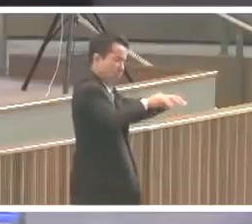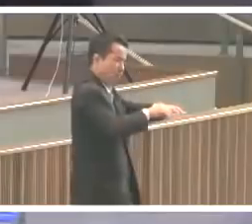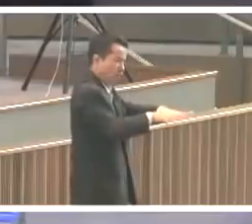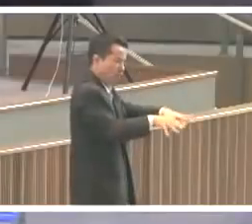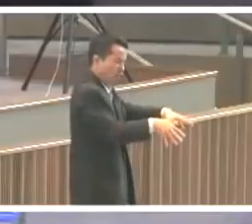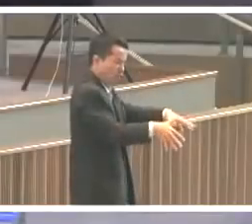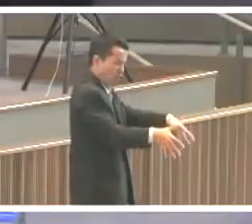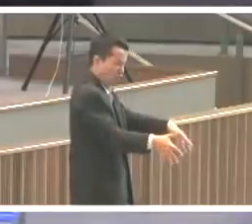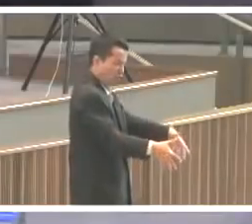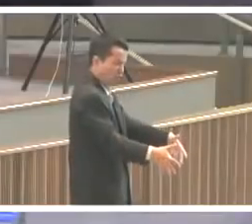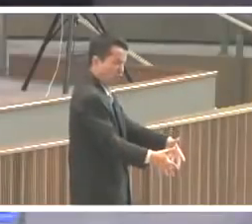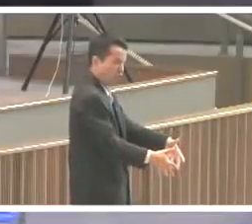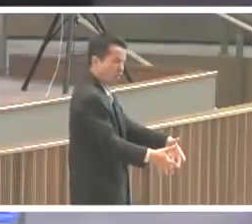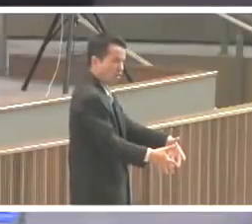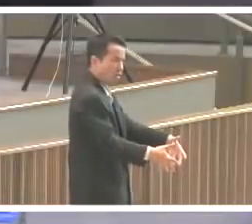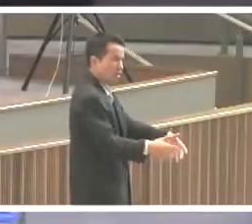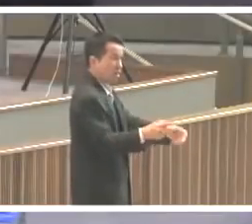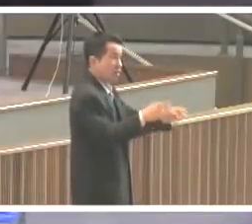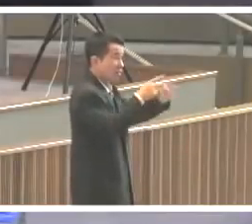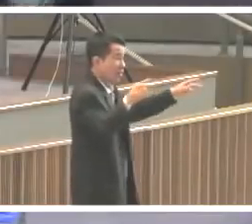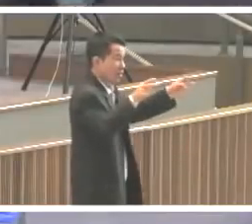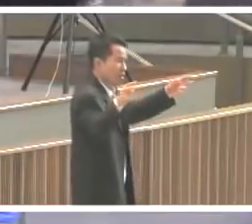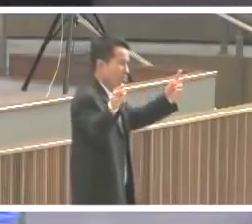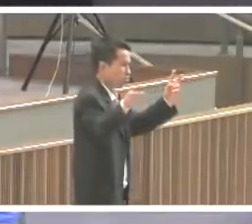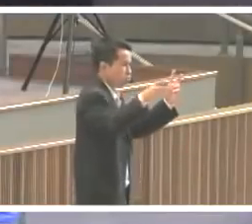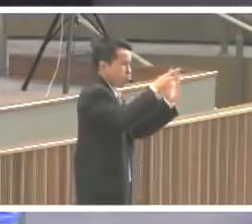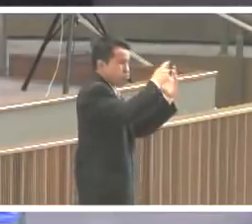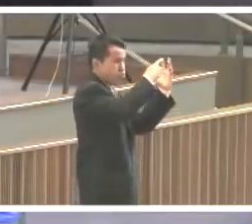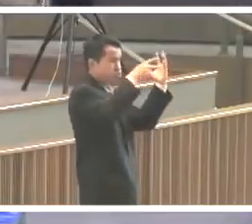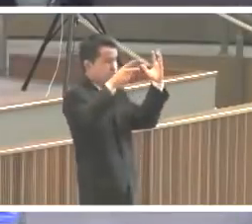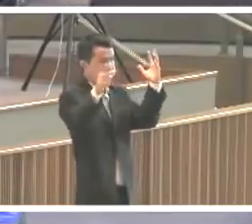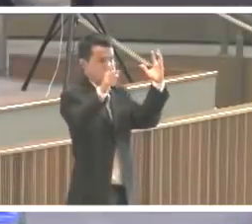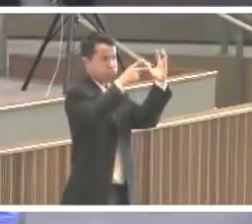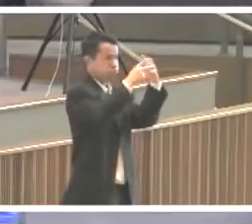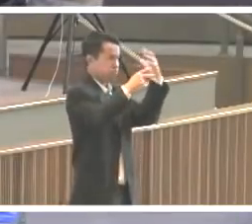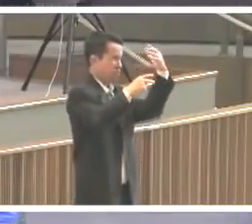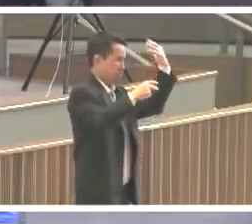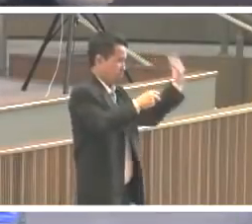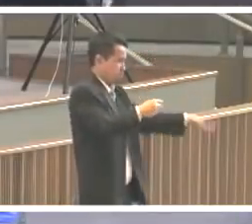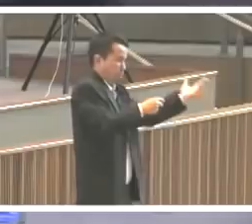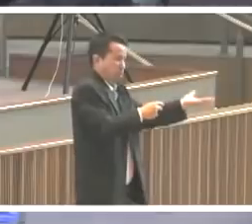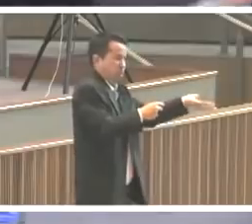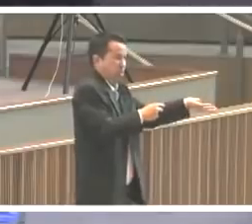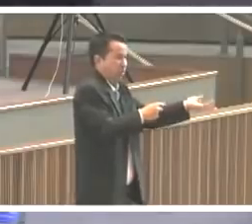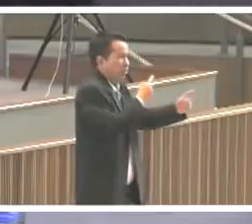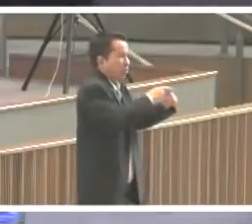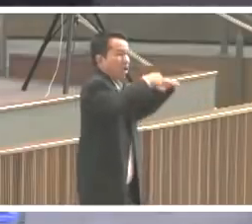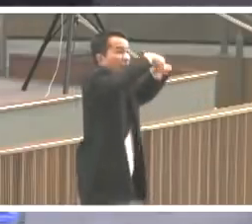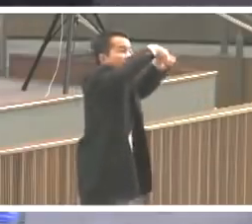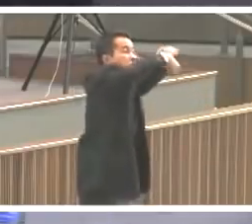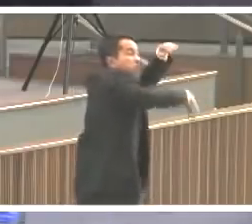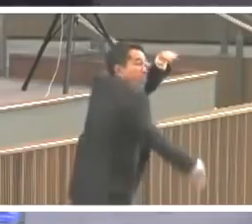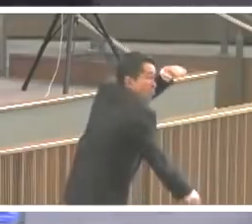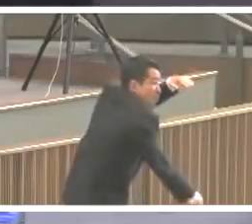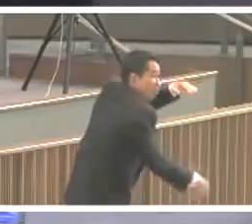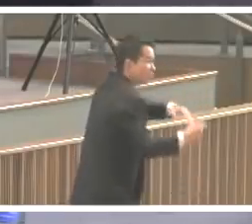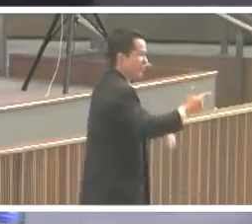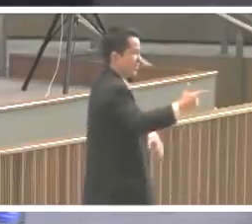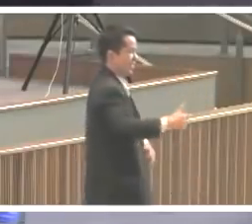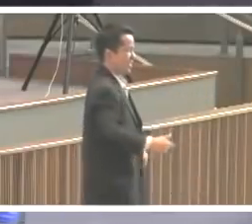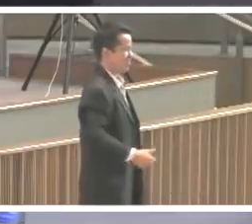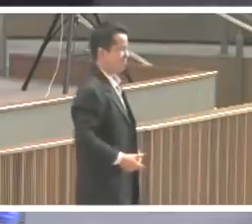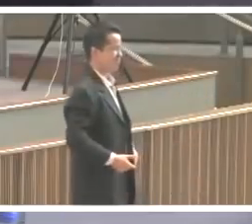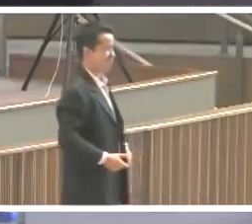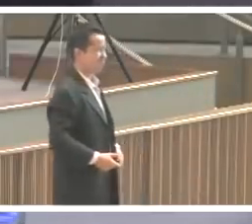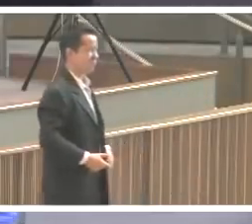a parábola que Jesus contou sobre o semeador, que lançou a semente, e a semente caiu num terreno pedregoso. E